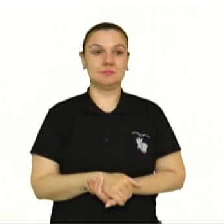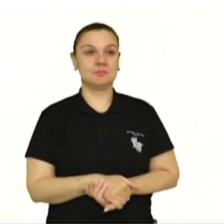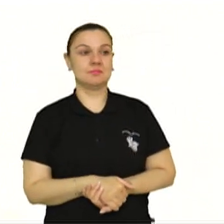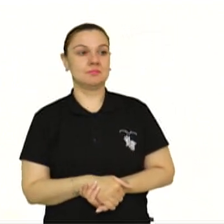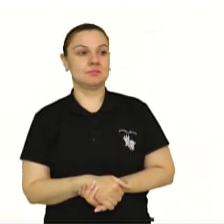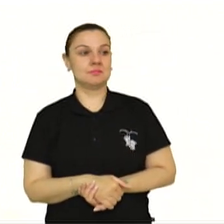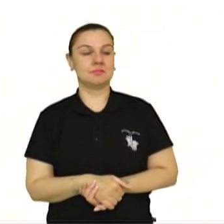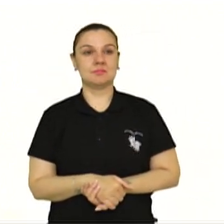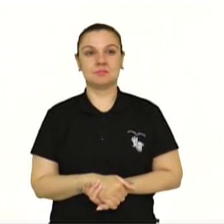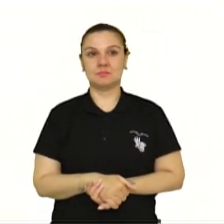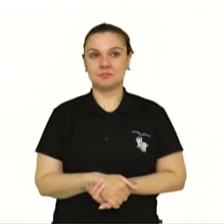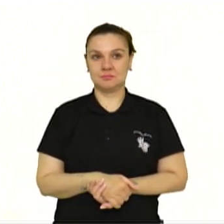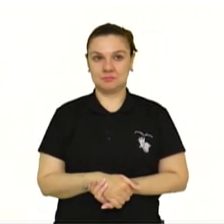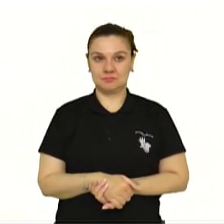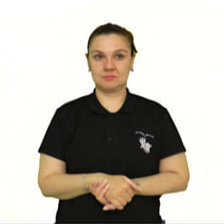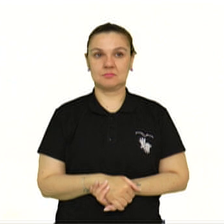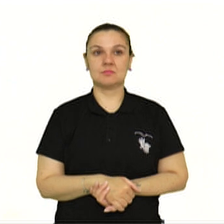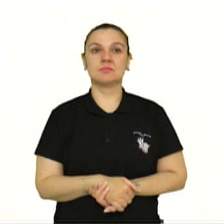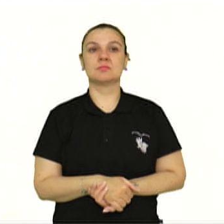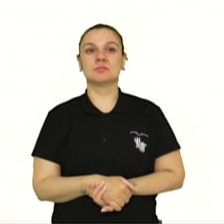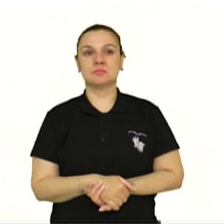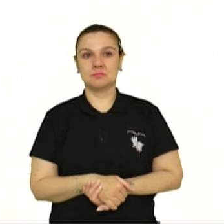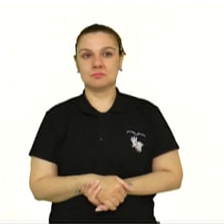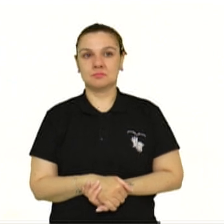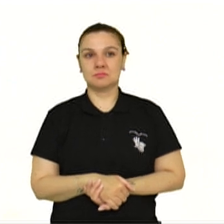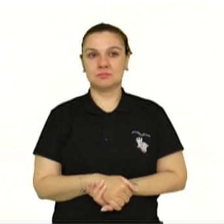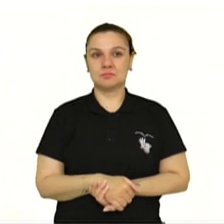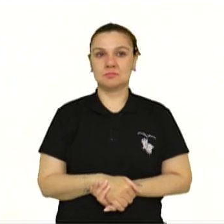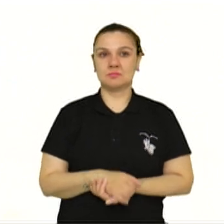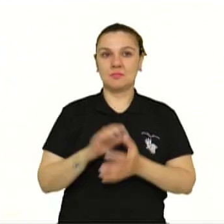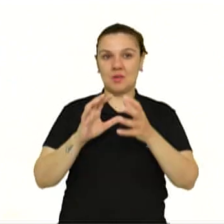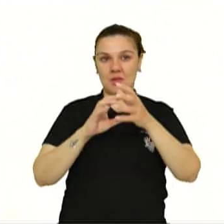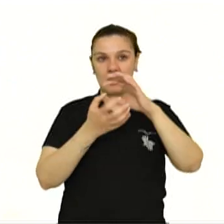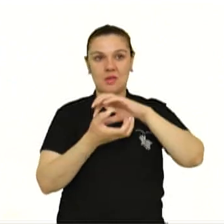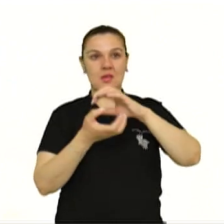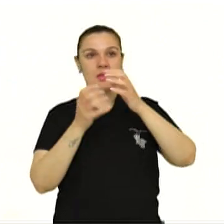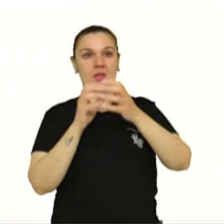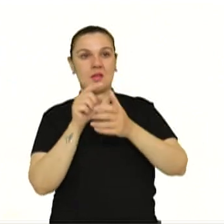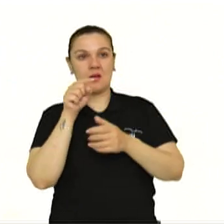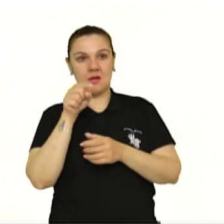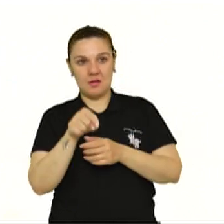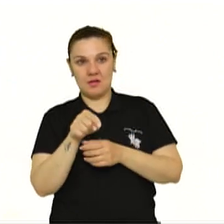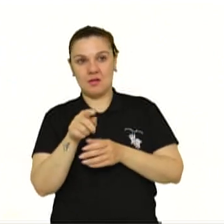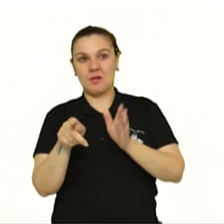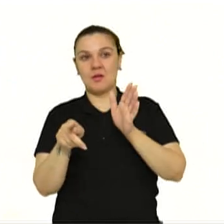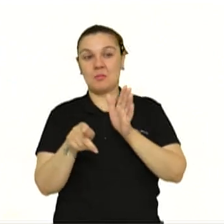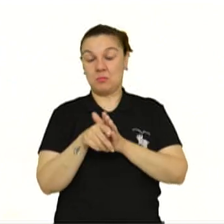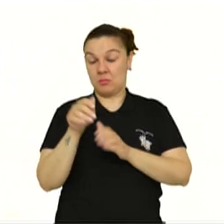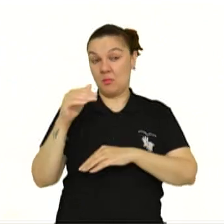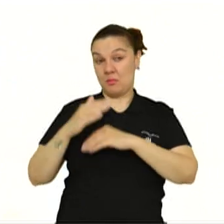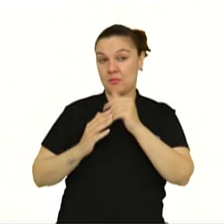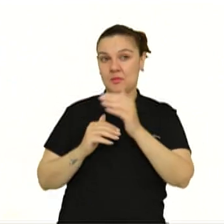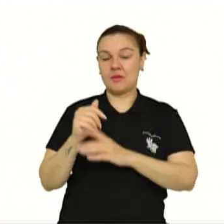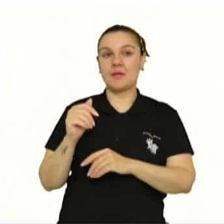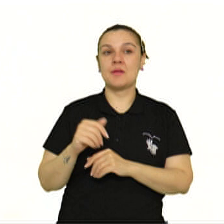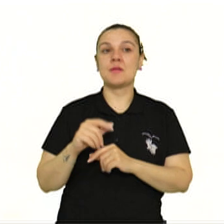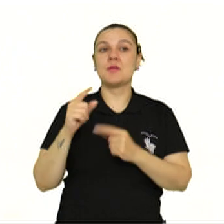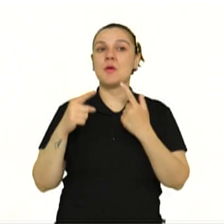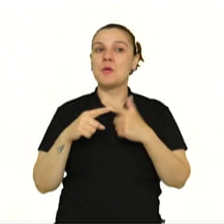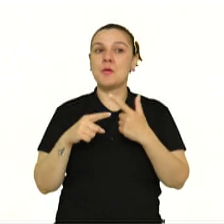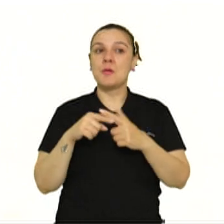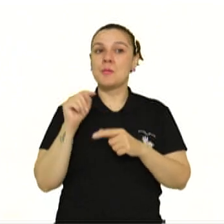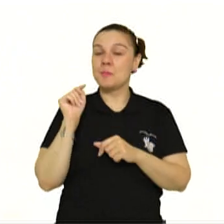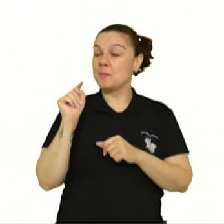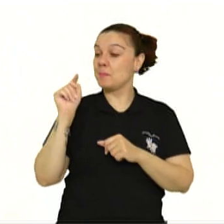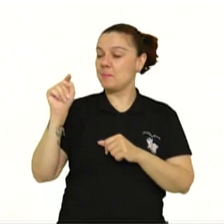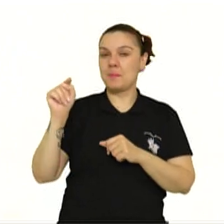né? Ela é amarela, né? A gente está falando do profissional, adulto. E o que é